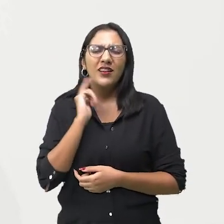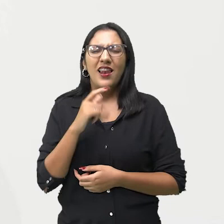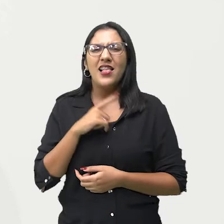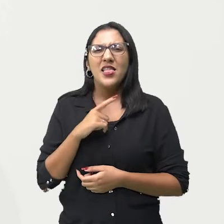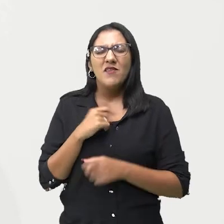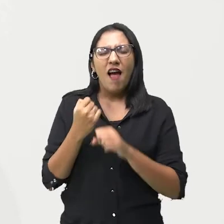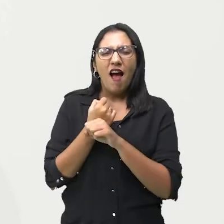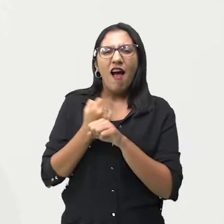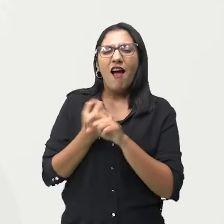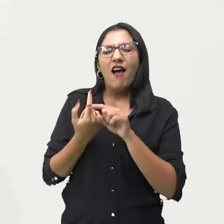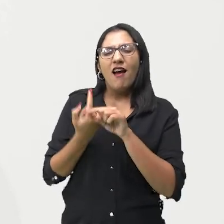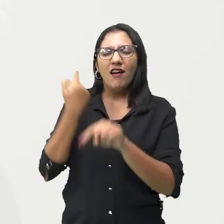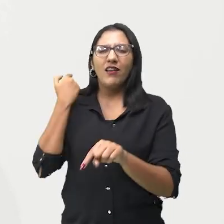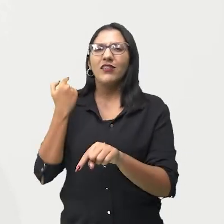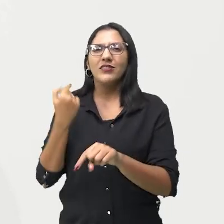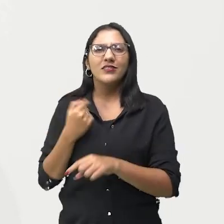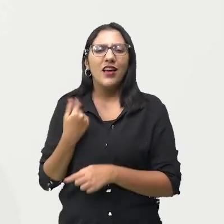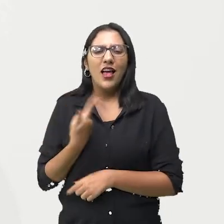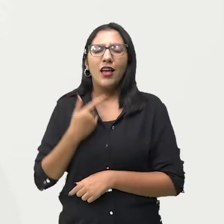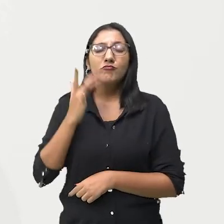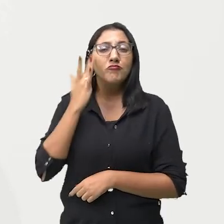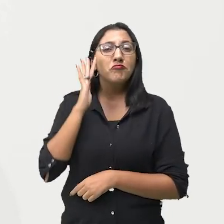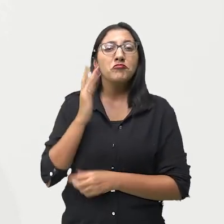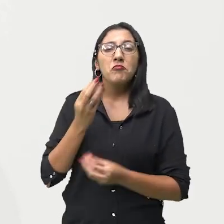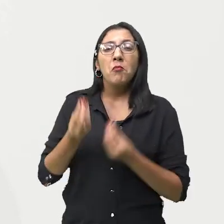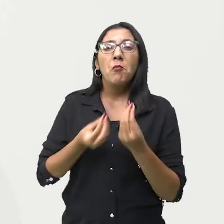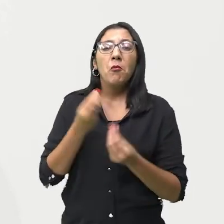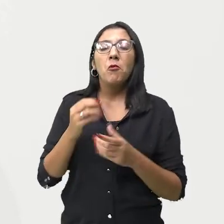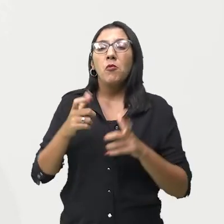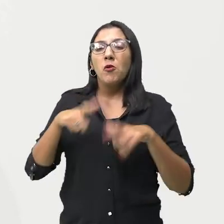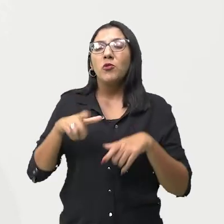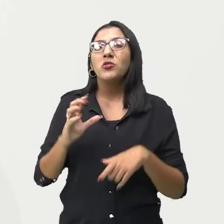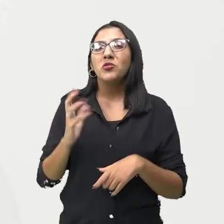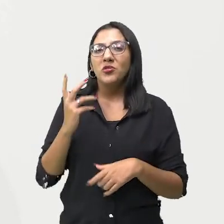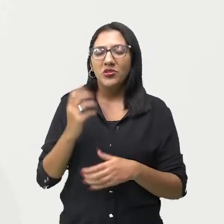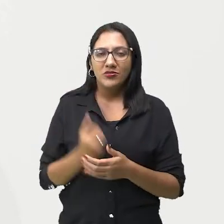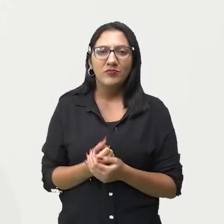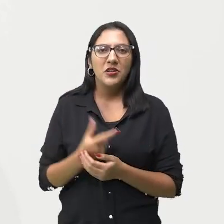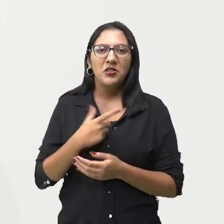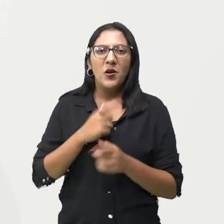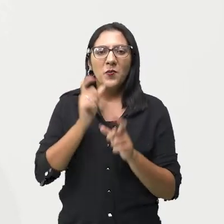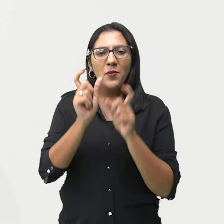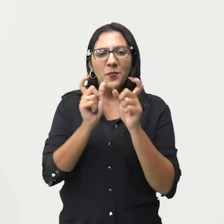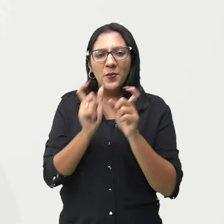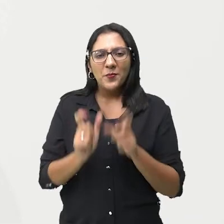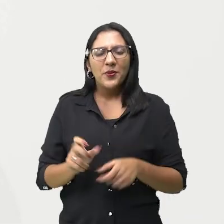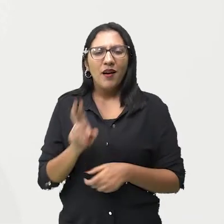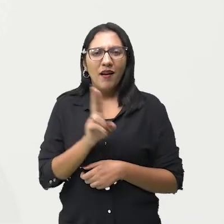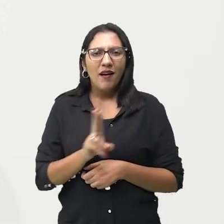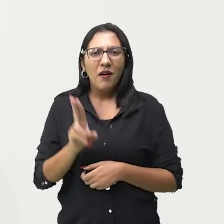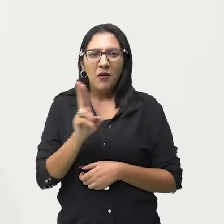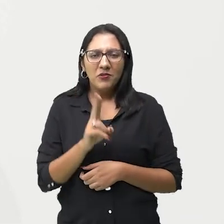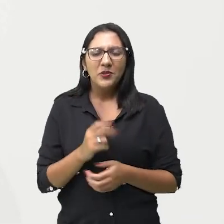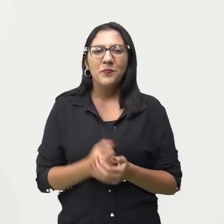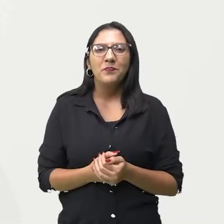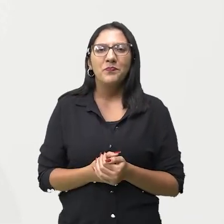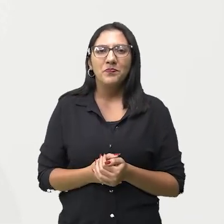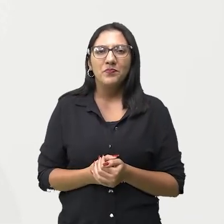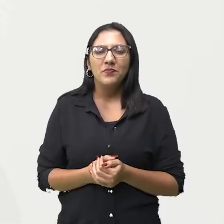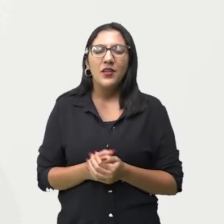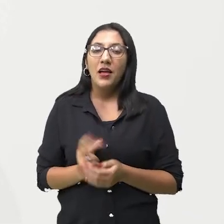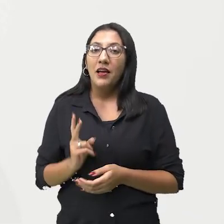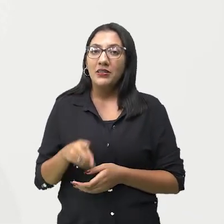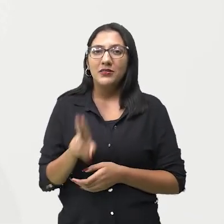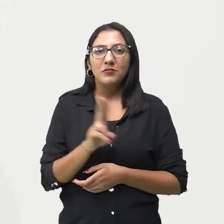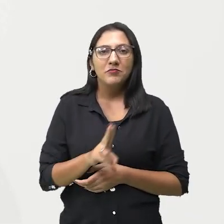aconteceu há muito tempo e que a gente não sabe quando foi que aconteceu, né? Porque ele utiliza essas formas verbais do pretérito imperfeito exatamente no